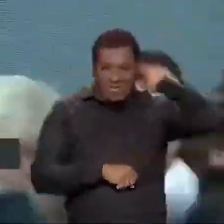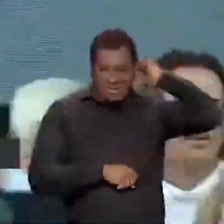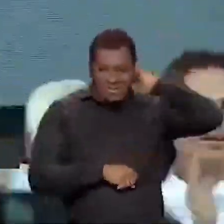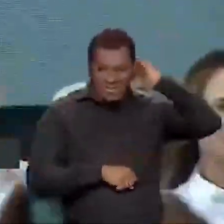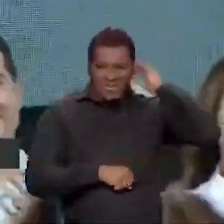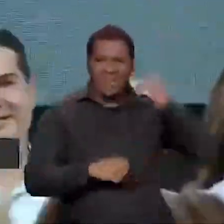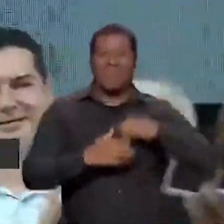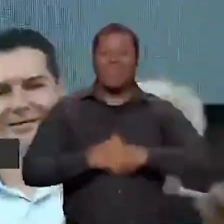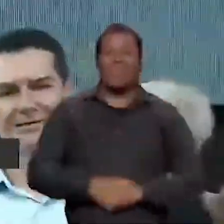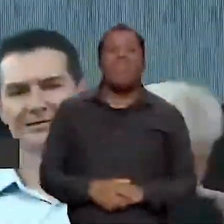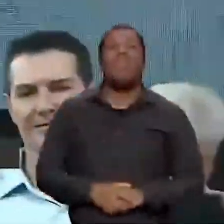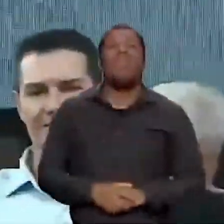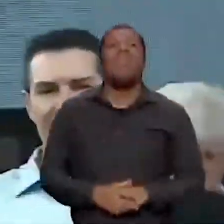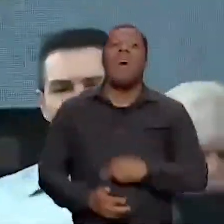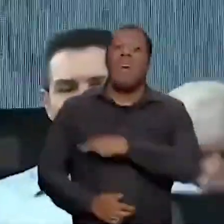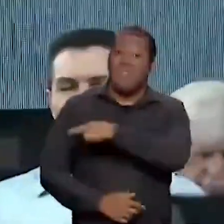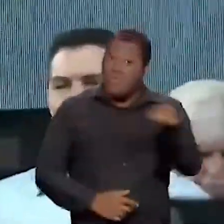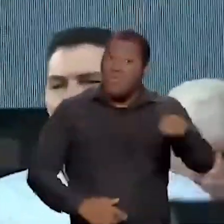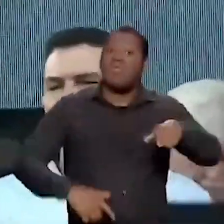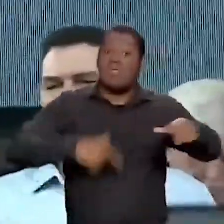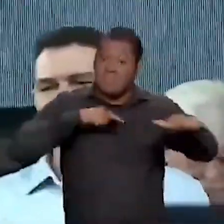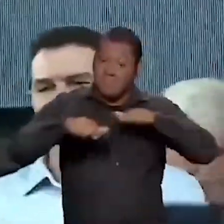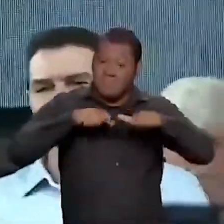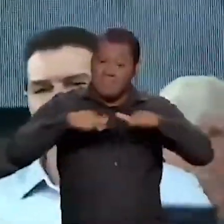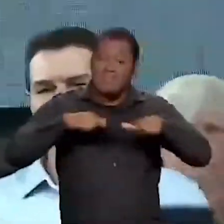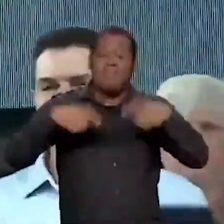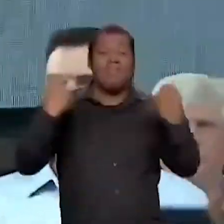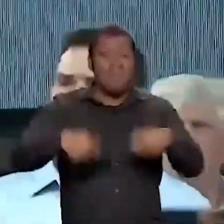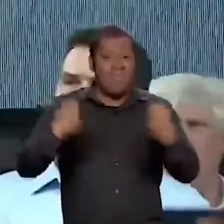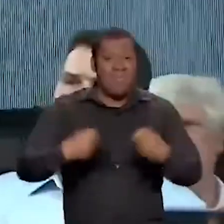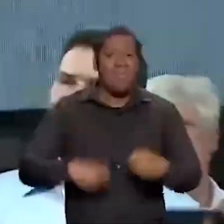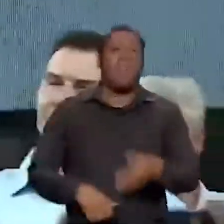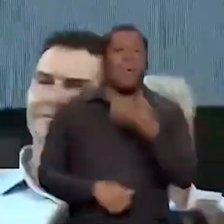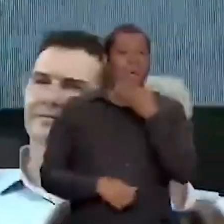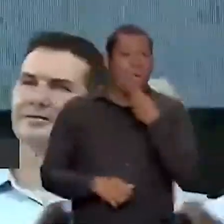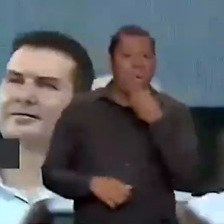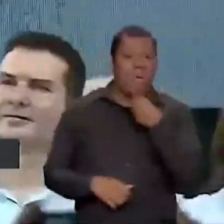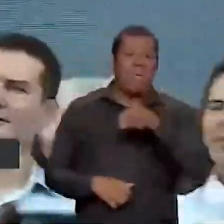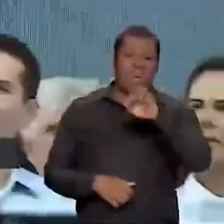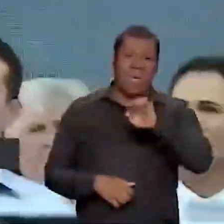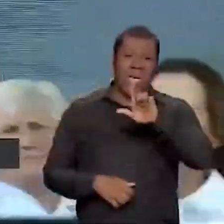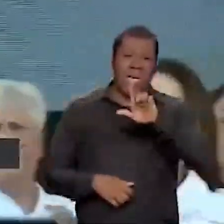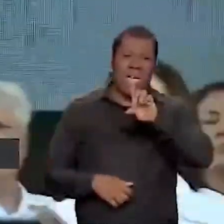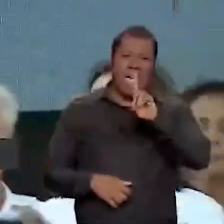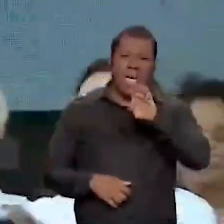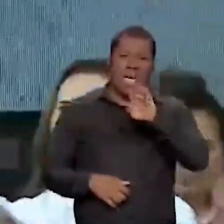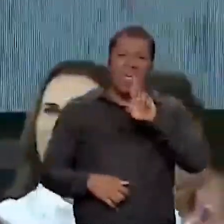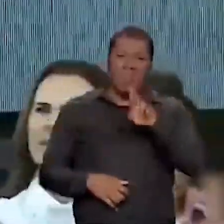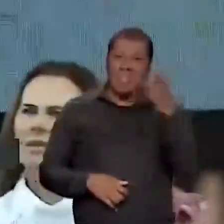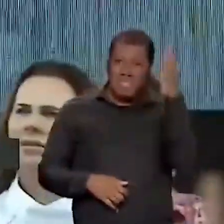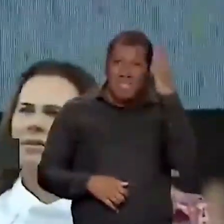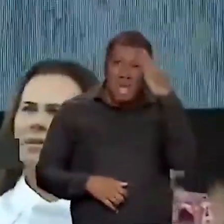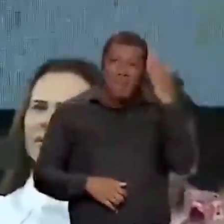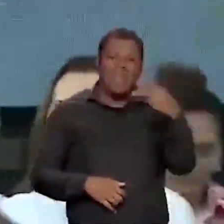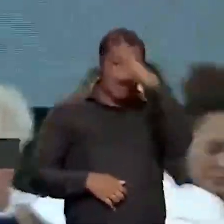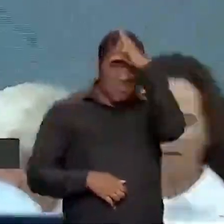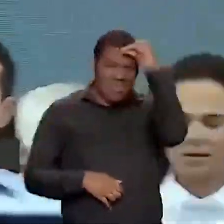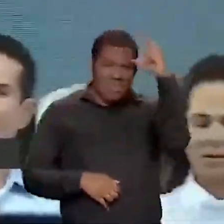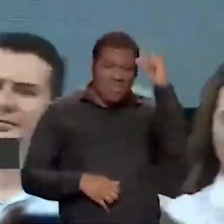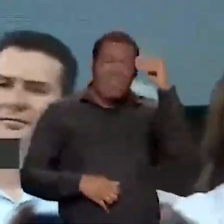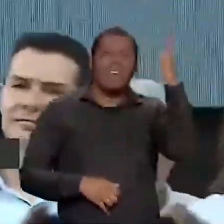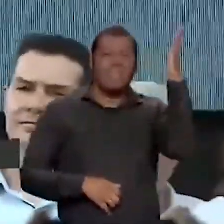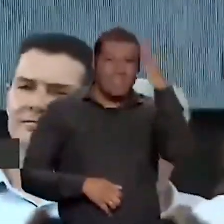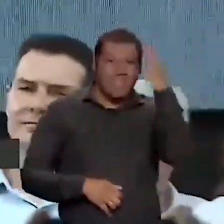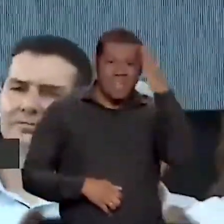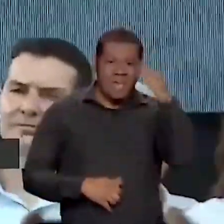E aí nós vamos ter que trabalhar muito. O Helder sabe, os prefeitos sabem, nós vamos ter que trabalhar muito. O que eu posso dizer